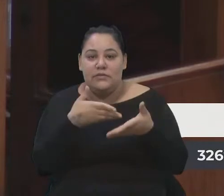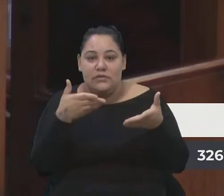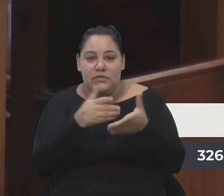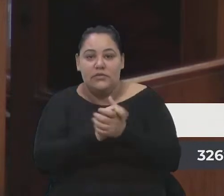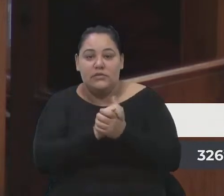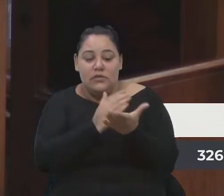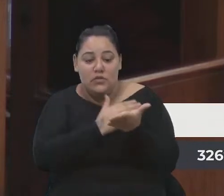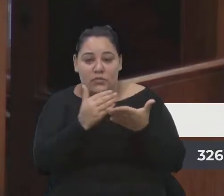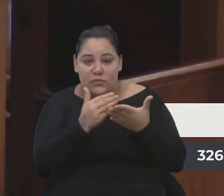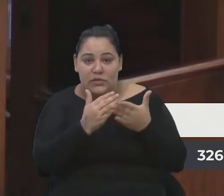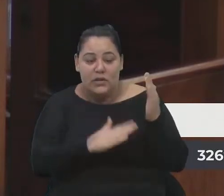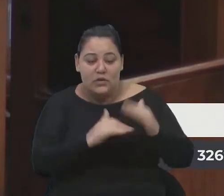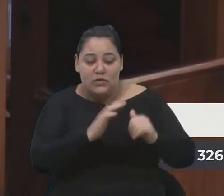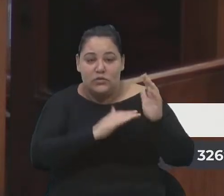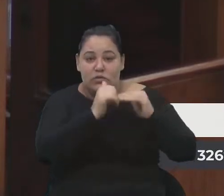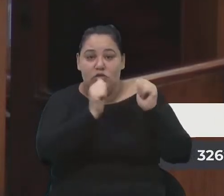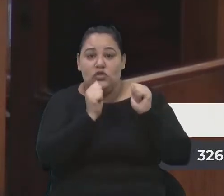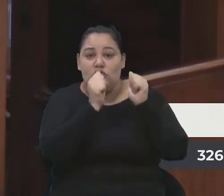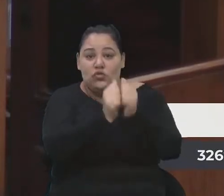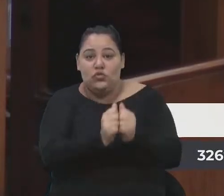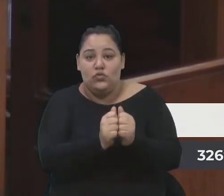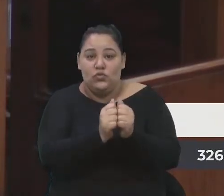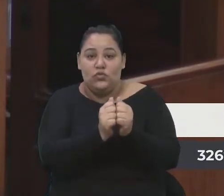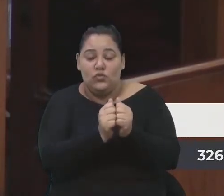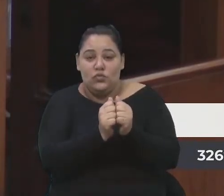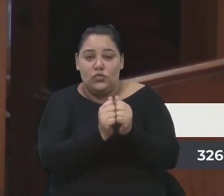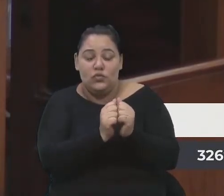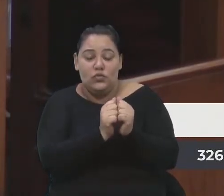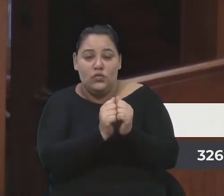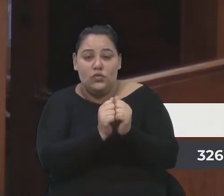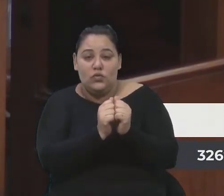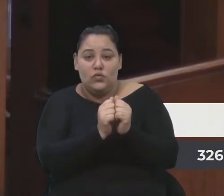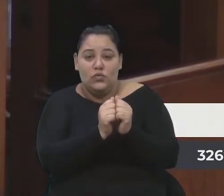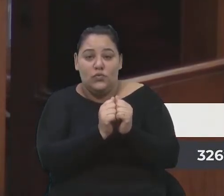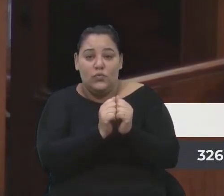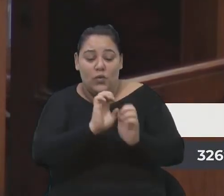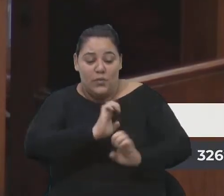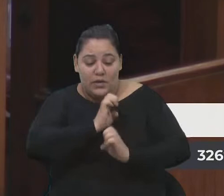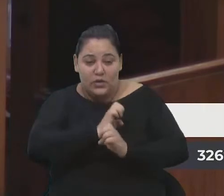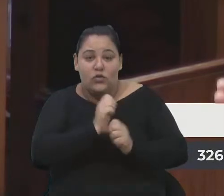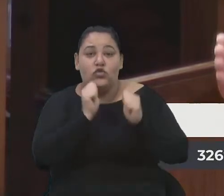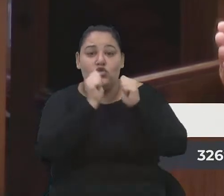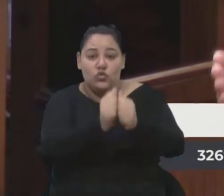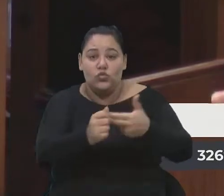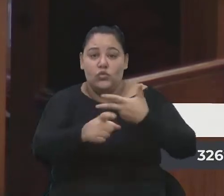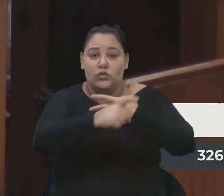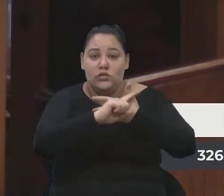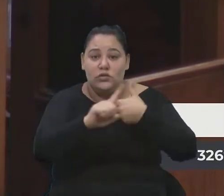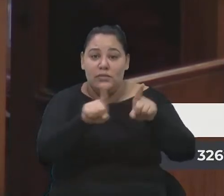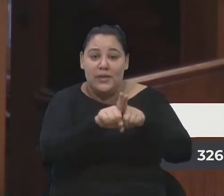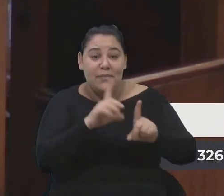construir, junto com esses empresários e junto com o executivo, para encontrarmos a forma